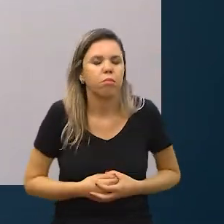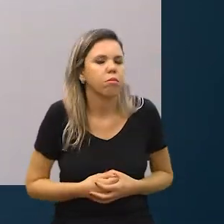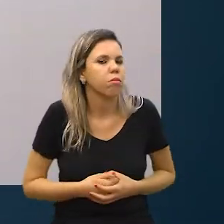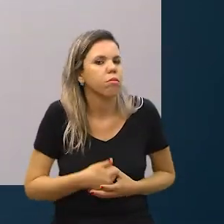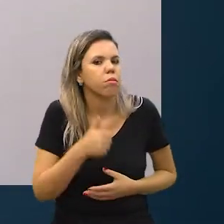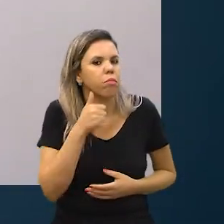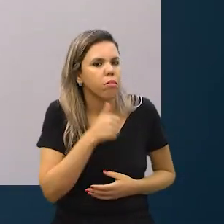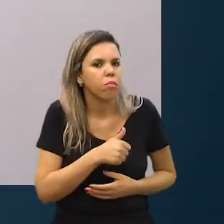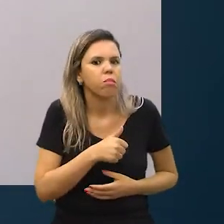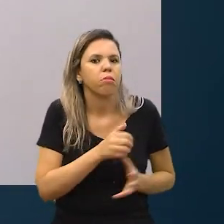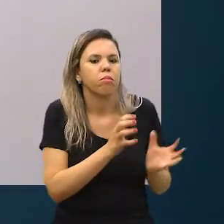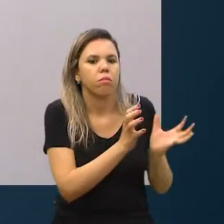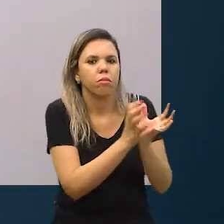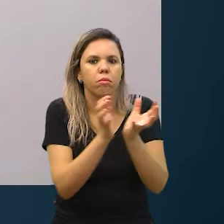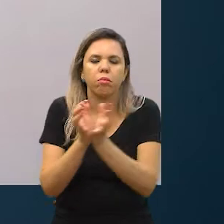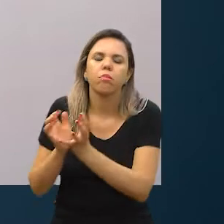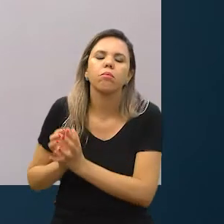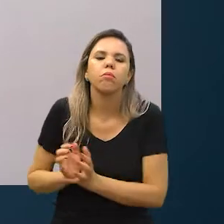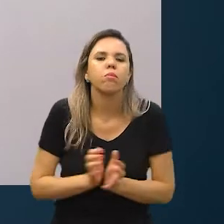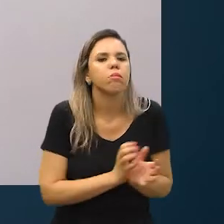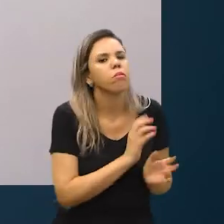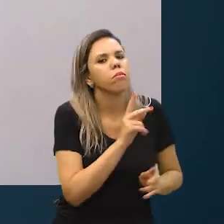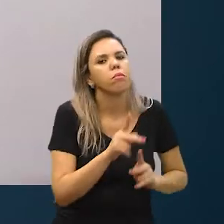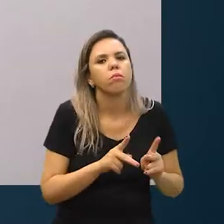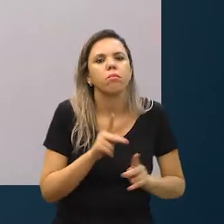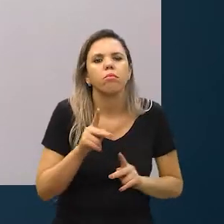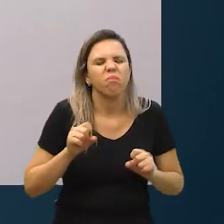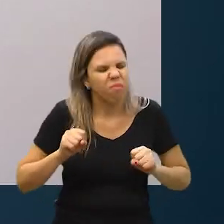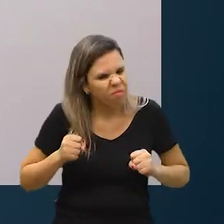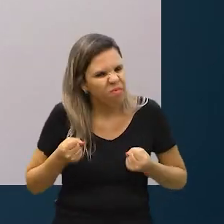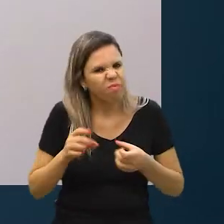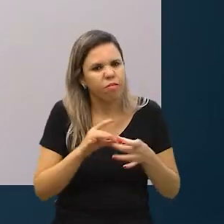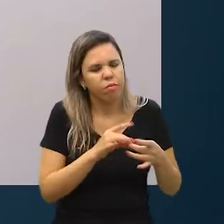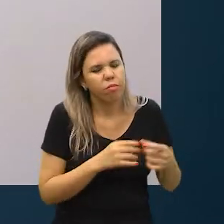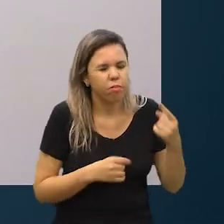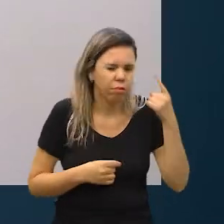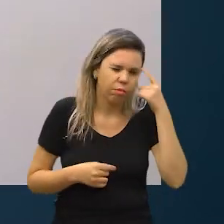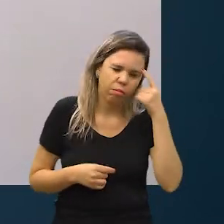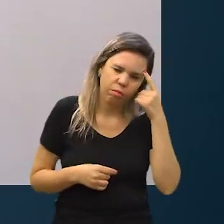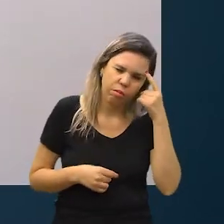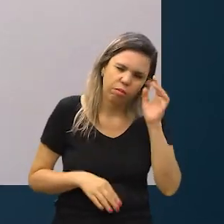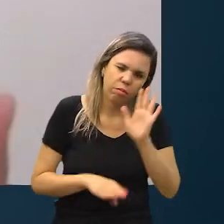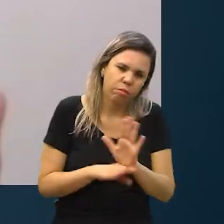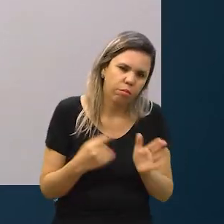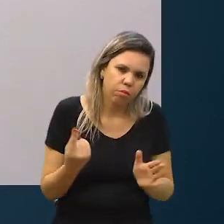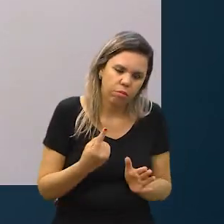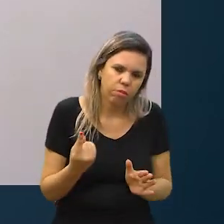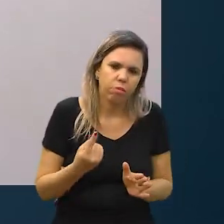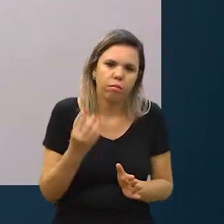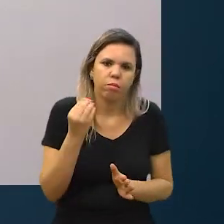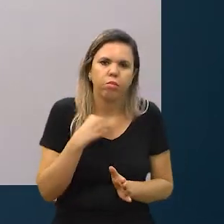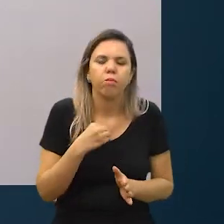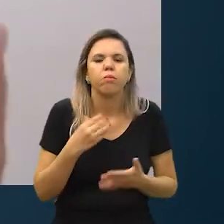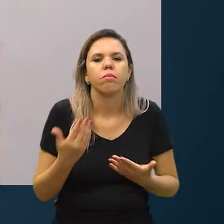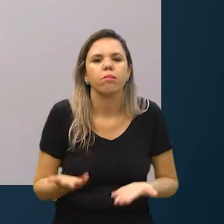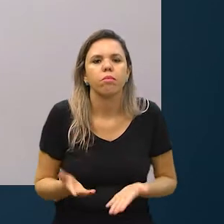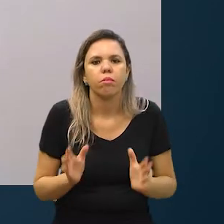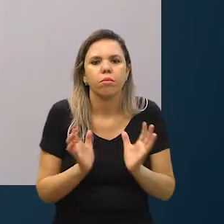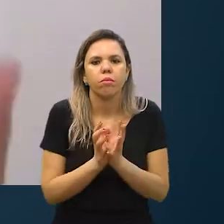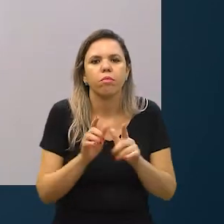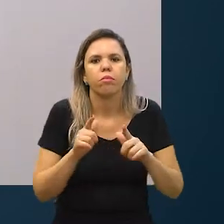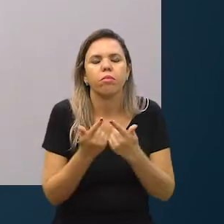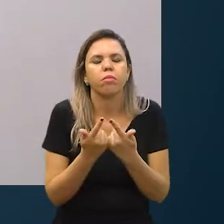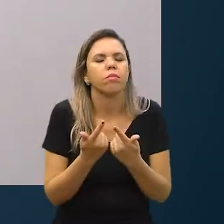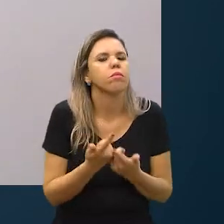mulher ela forma núcleo, né? Formam grupos, grupos eles fortalecem ideias, né? Uma pessoa sozinha ela é fraca, mas em um grupo, né?